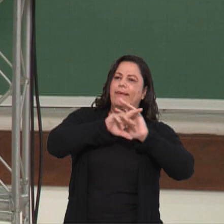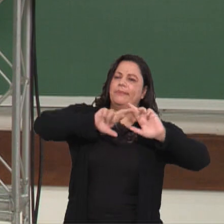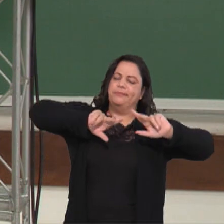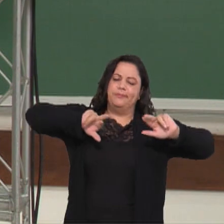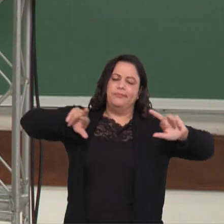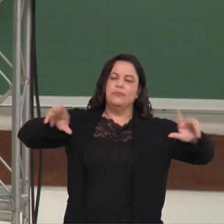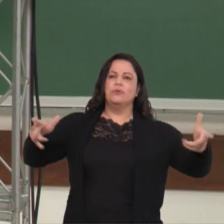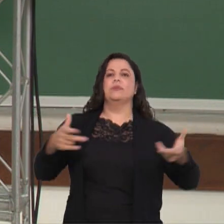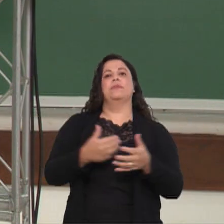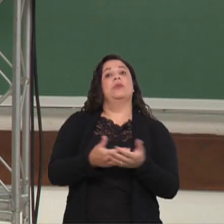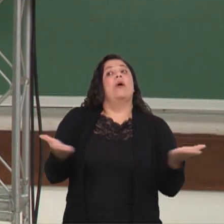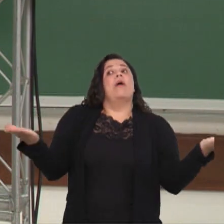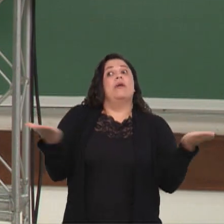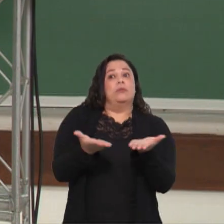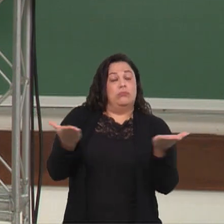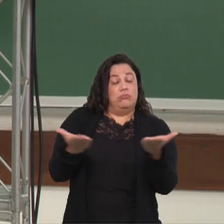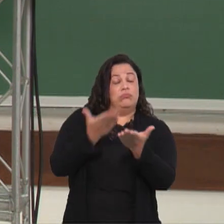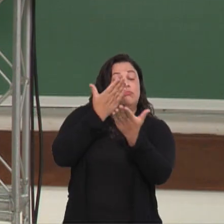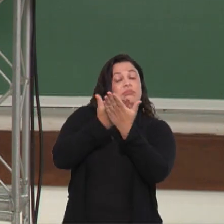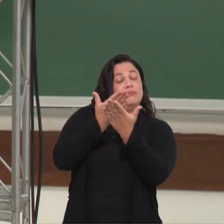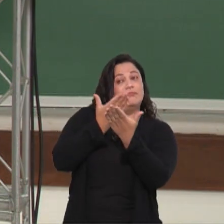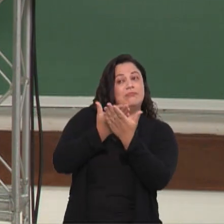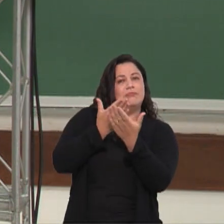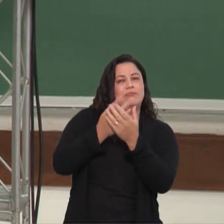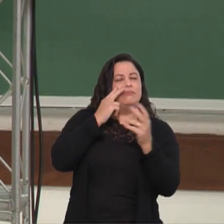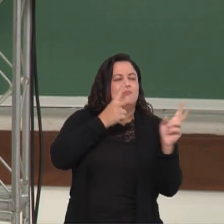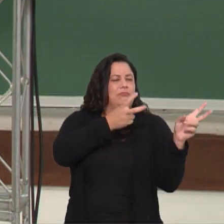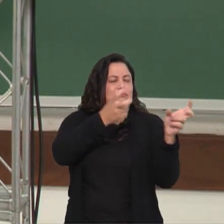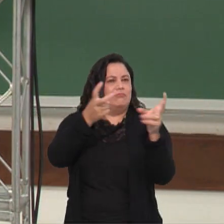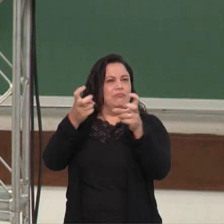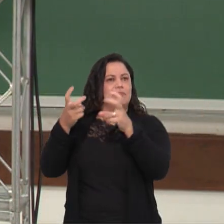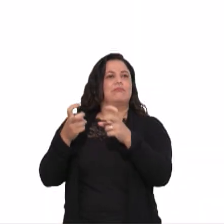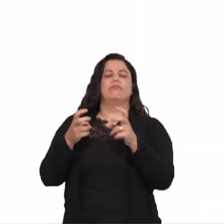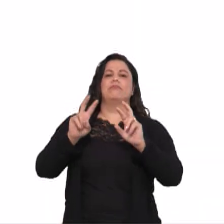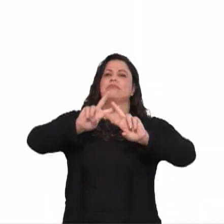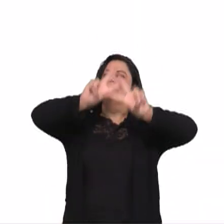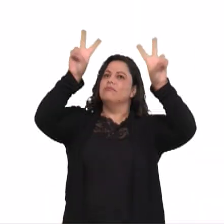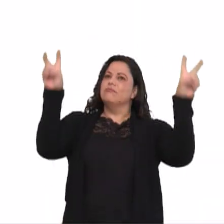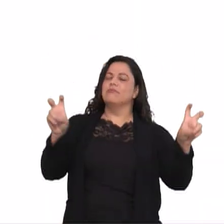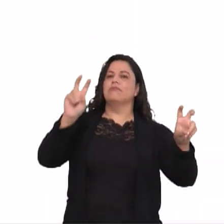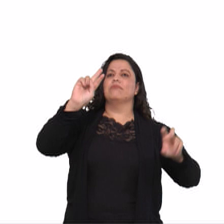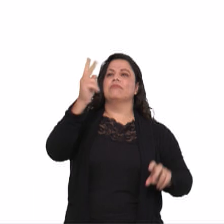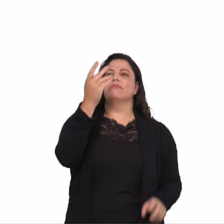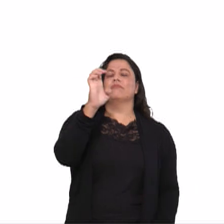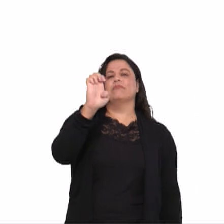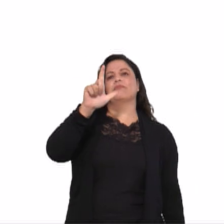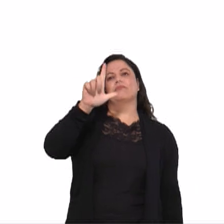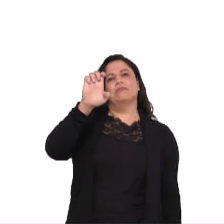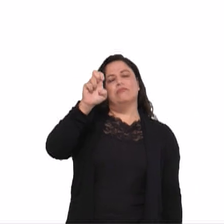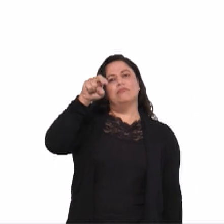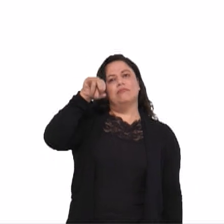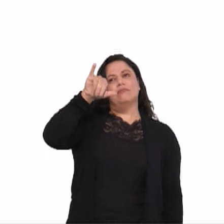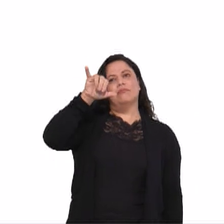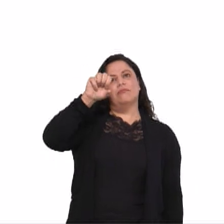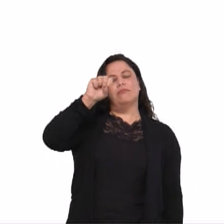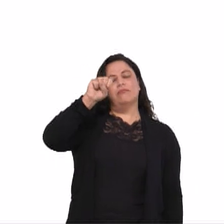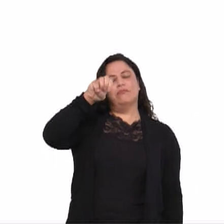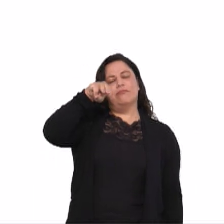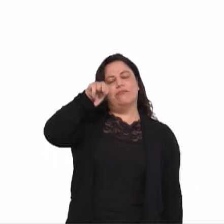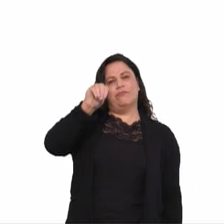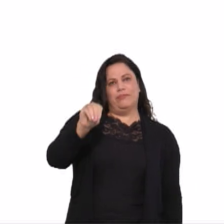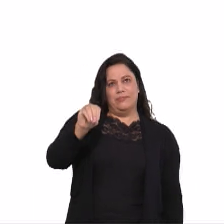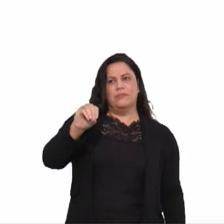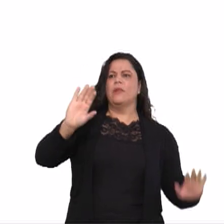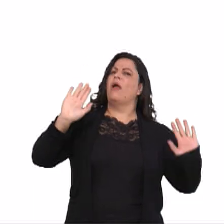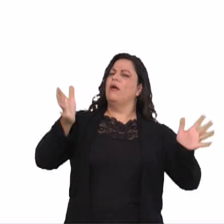Na aula de hoje a gente vai ver um pouquinho aqui sobre o helenismo. Você com certeza já deve ter passado por esse